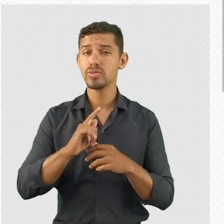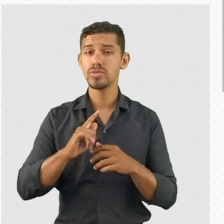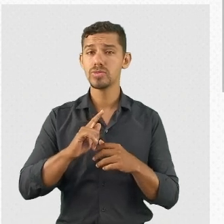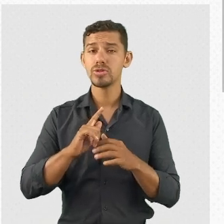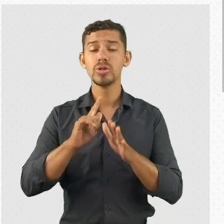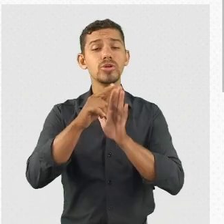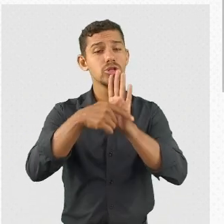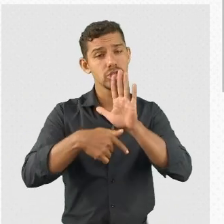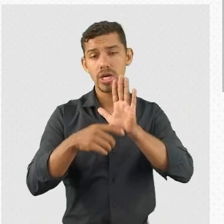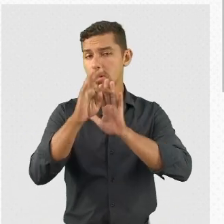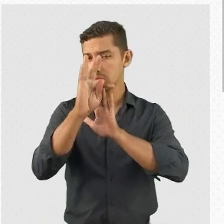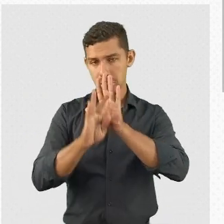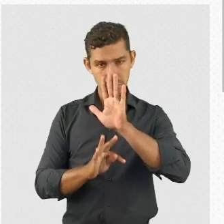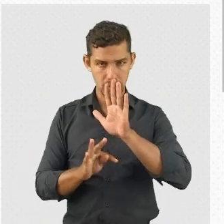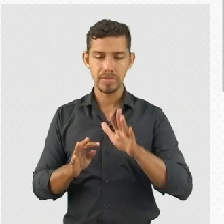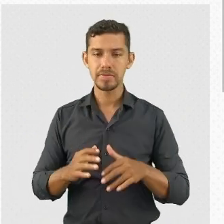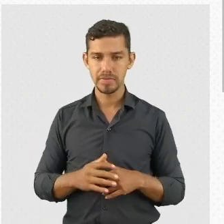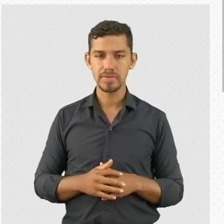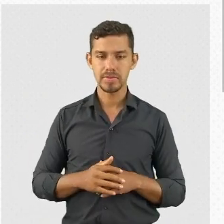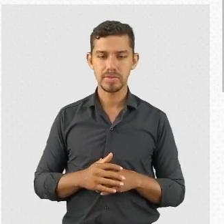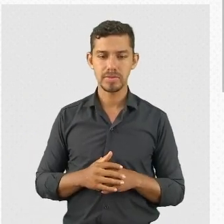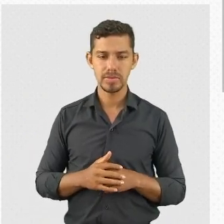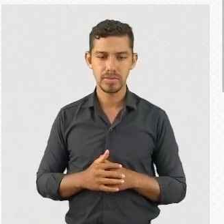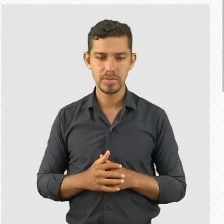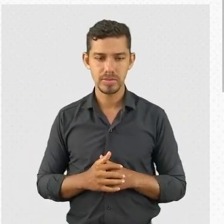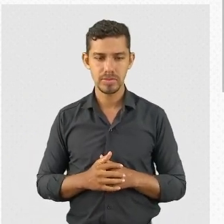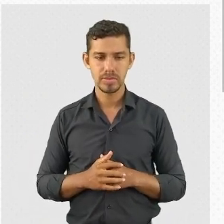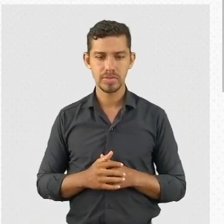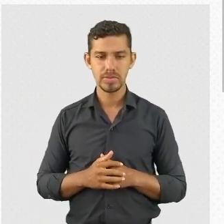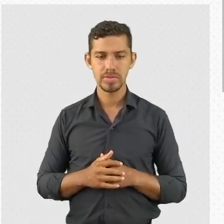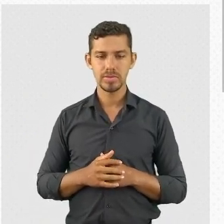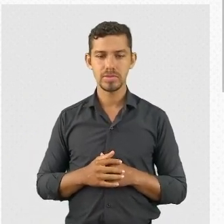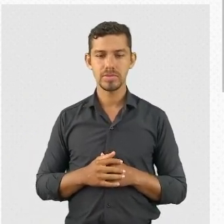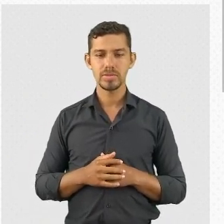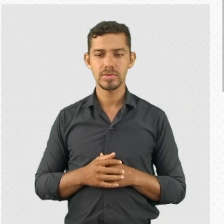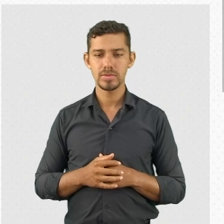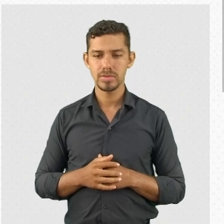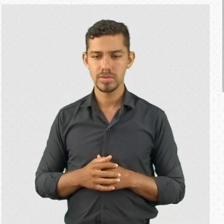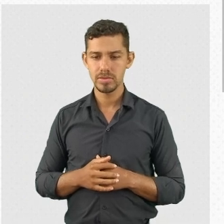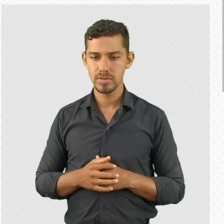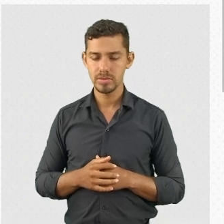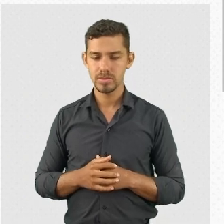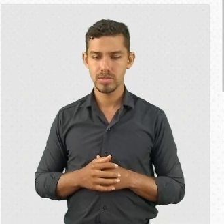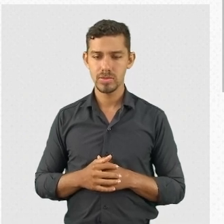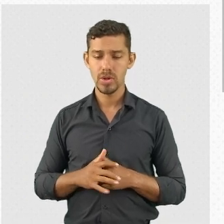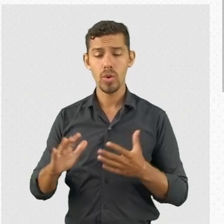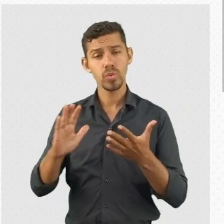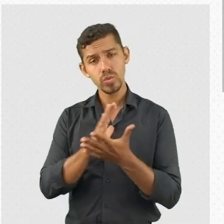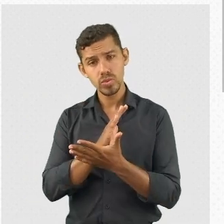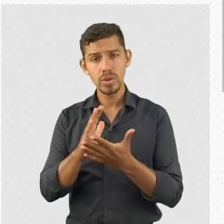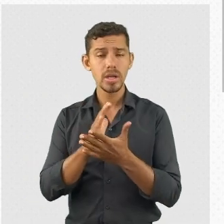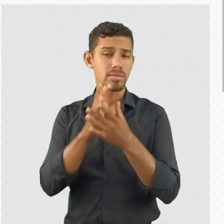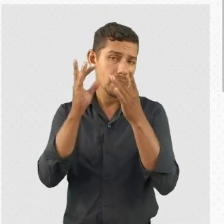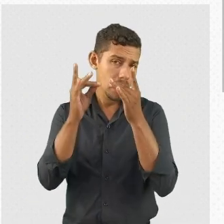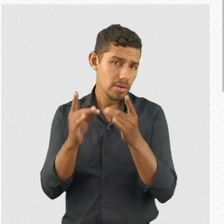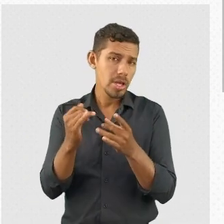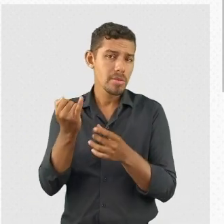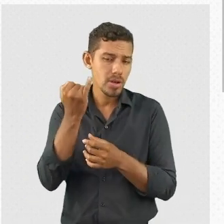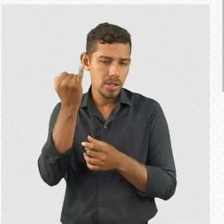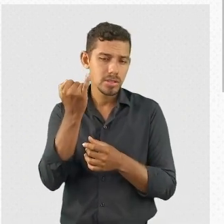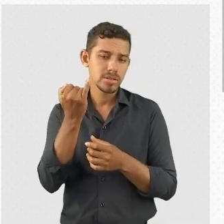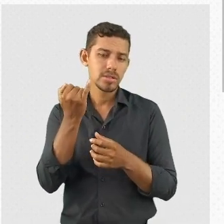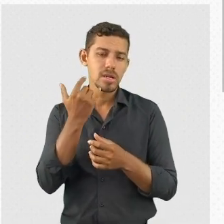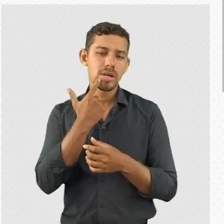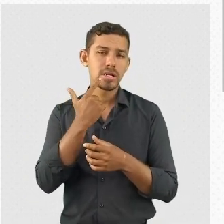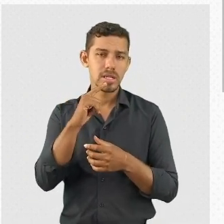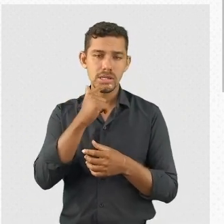textual, um tipo de texto. Highlighting, ou seja, destacando alguns aspectos importantes da língua